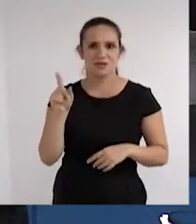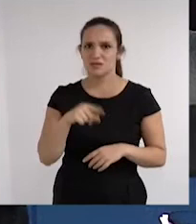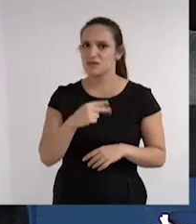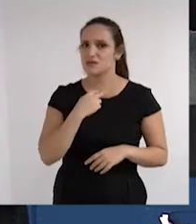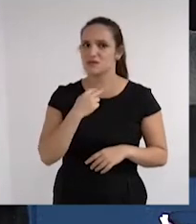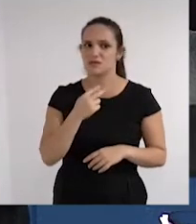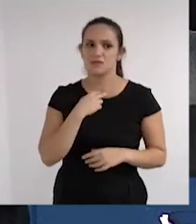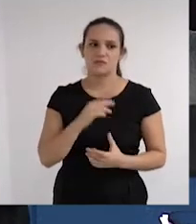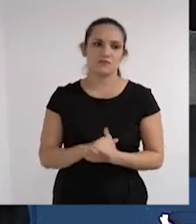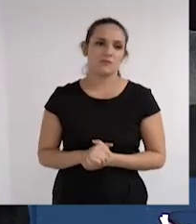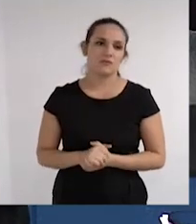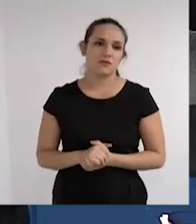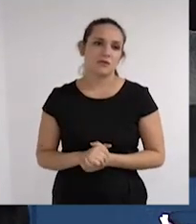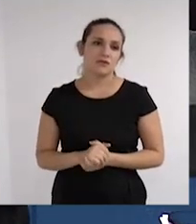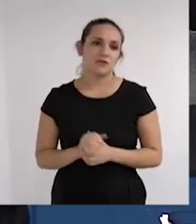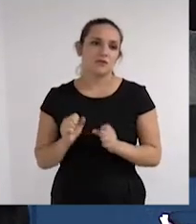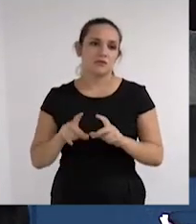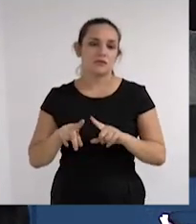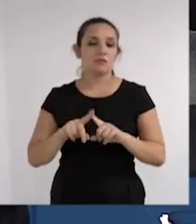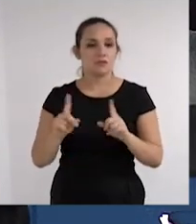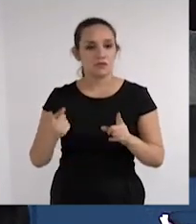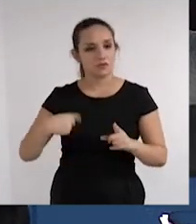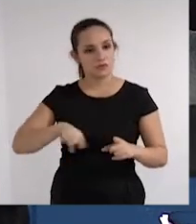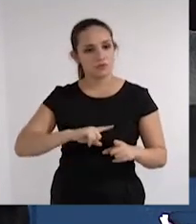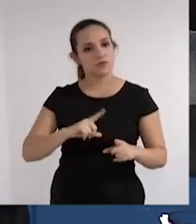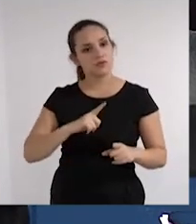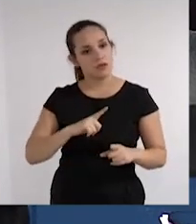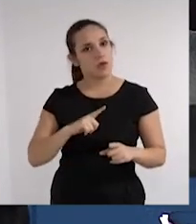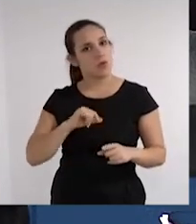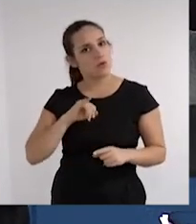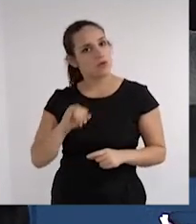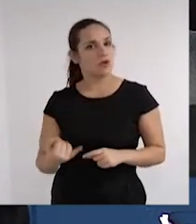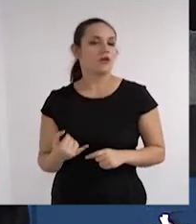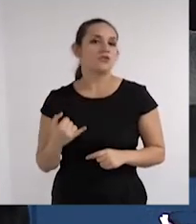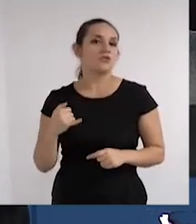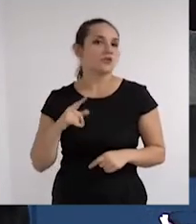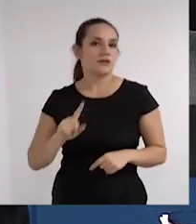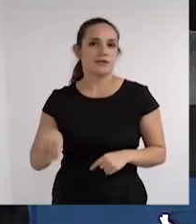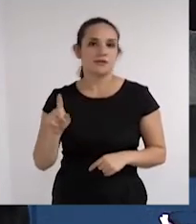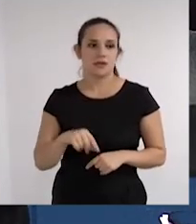federais. Então, nós temos argumentos para isso. Então, com essa conclusão,